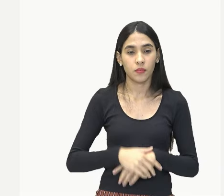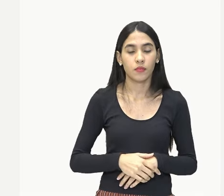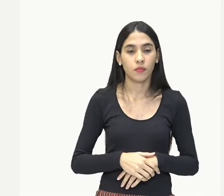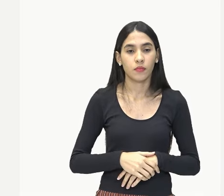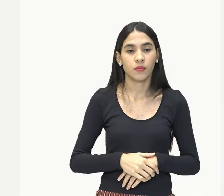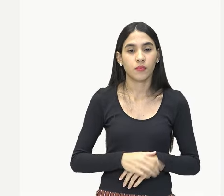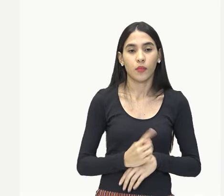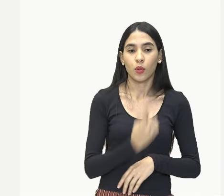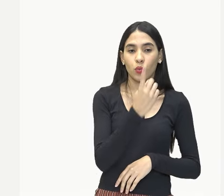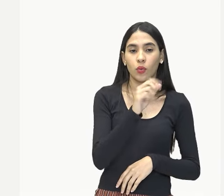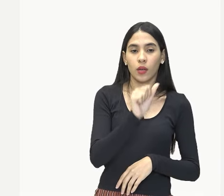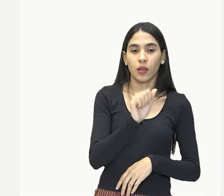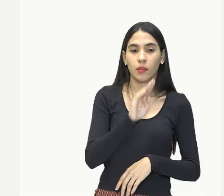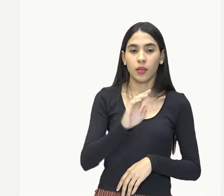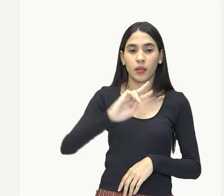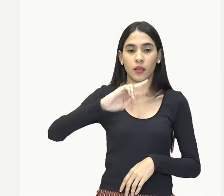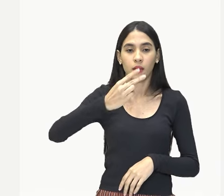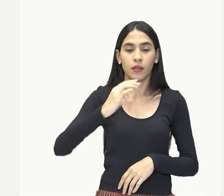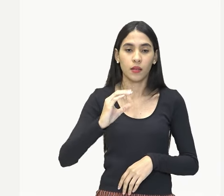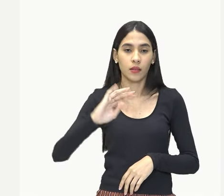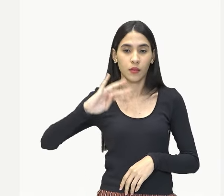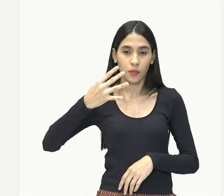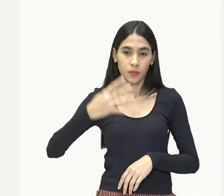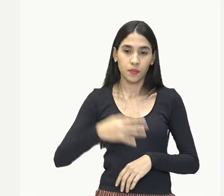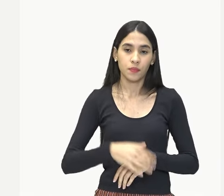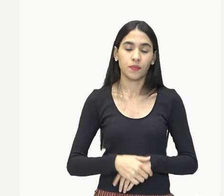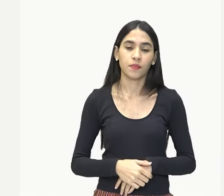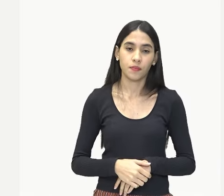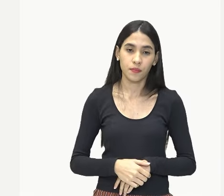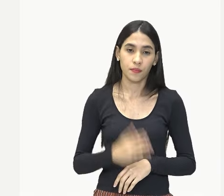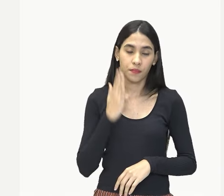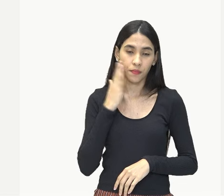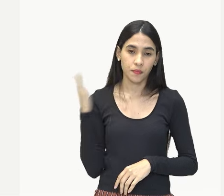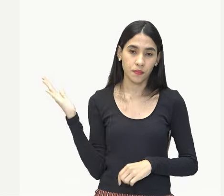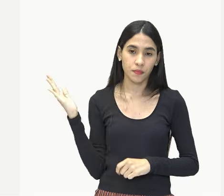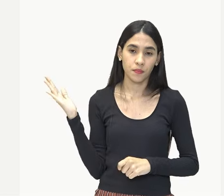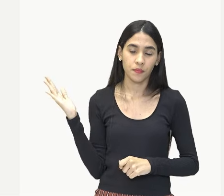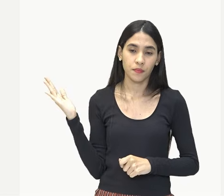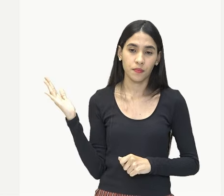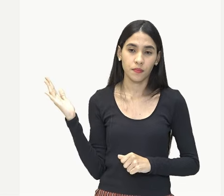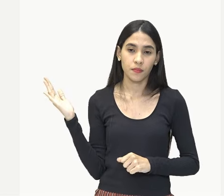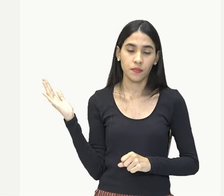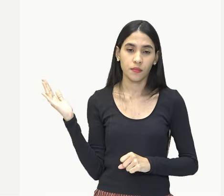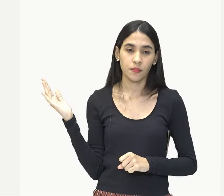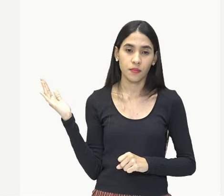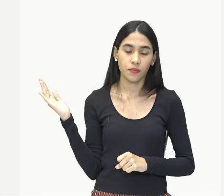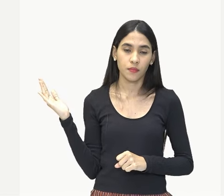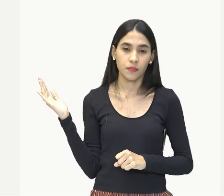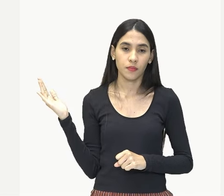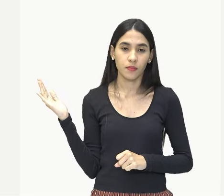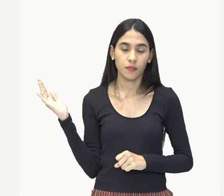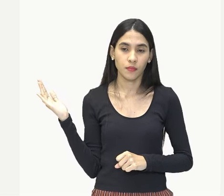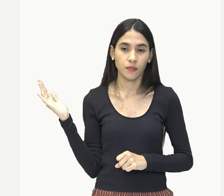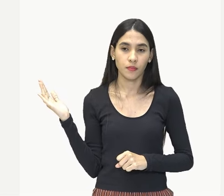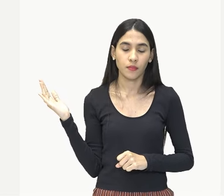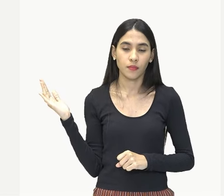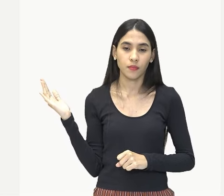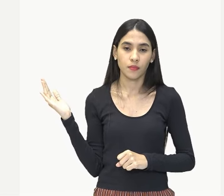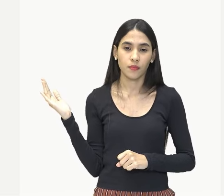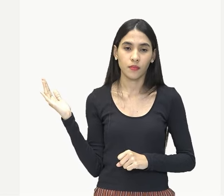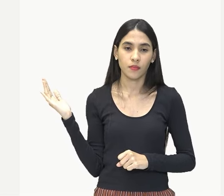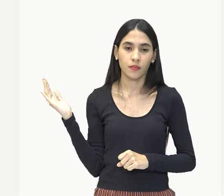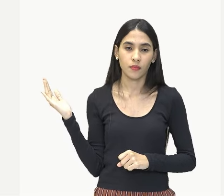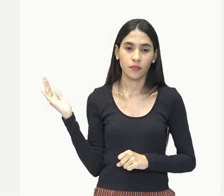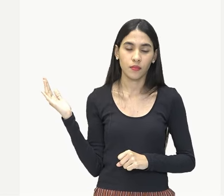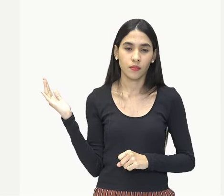esses dois monômios é AB ao quadrado C a quarta. Ou 1AB ao quadrado C